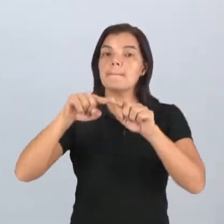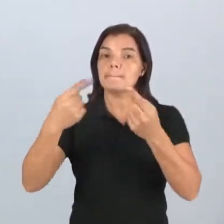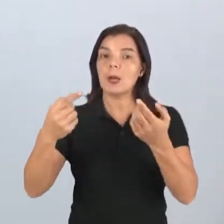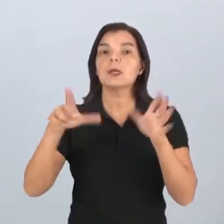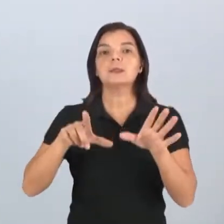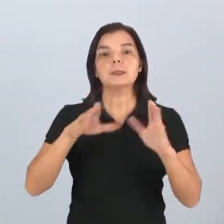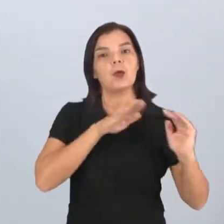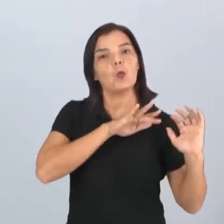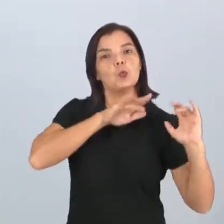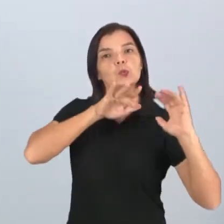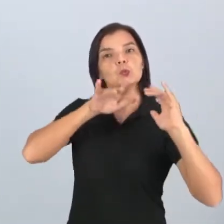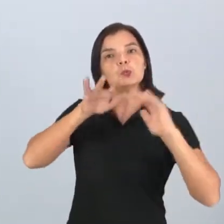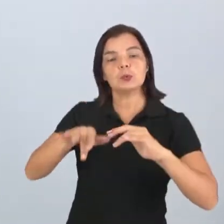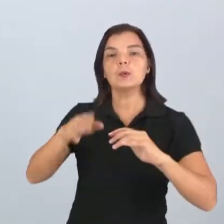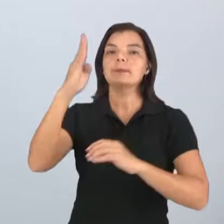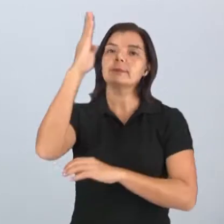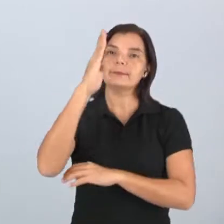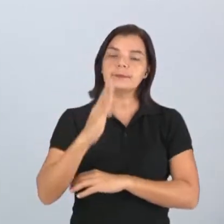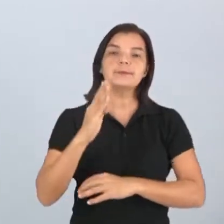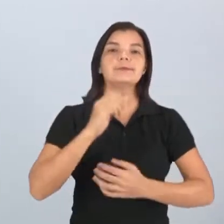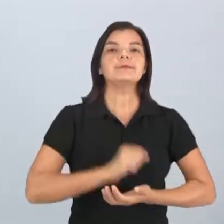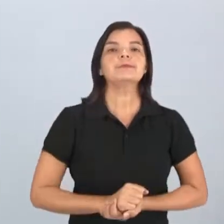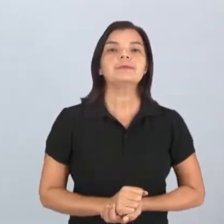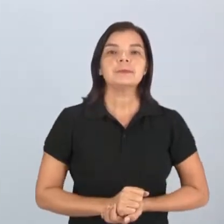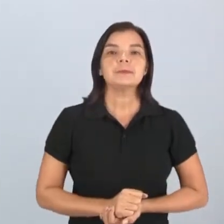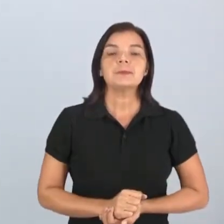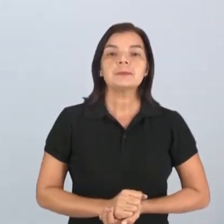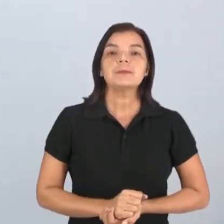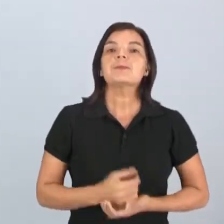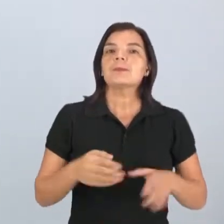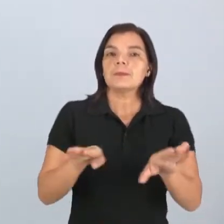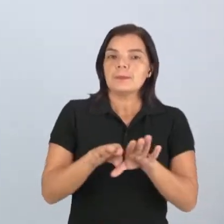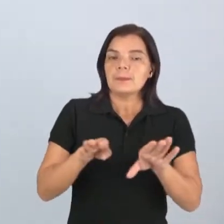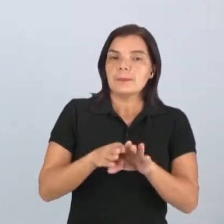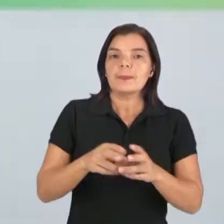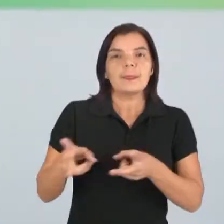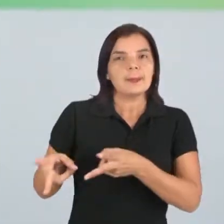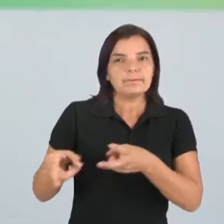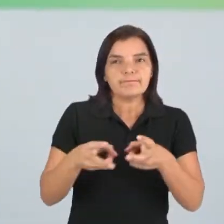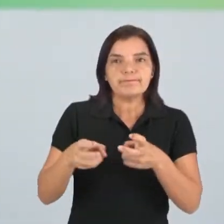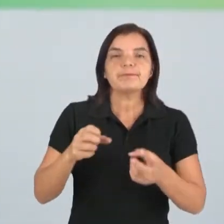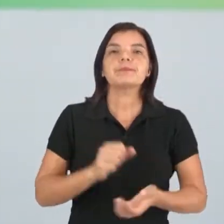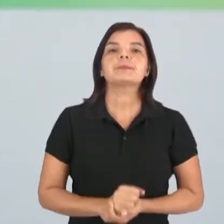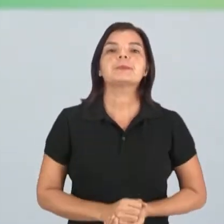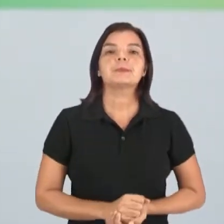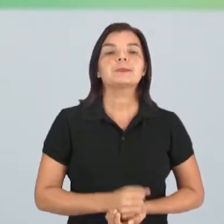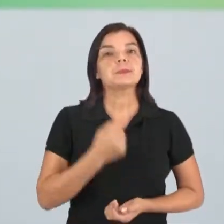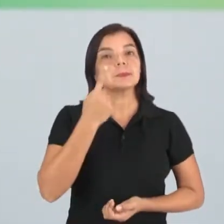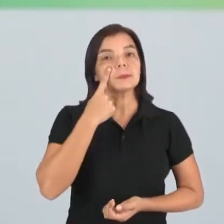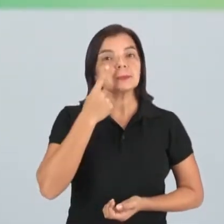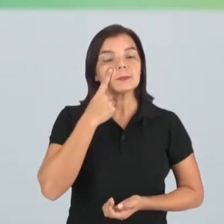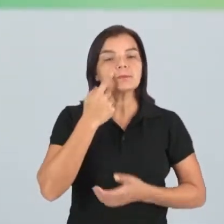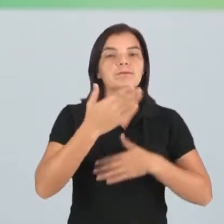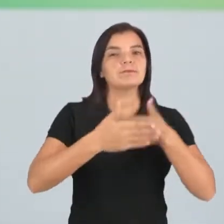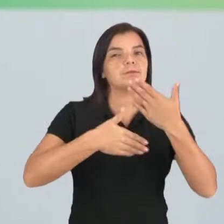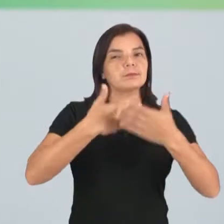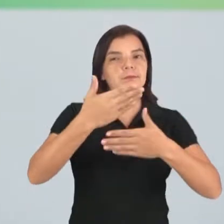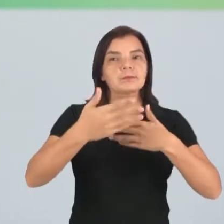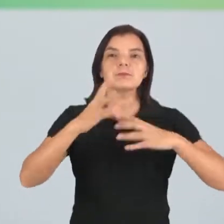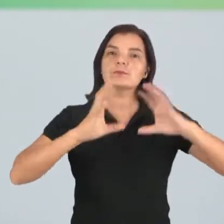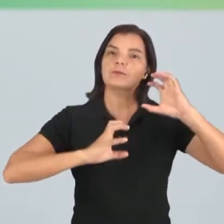sendo ocupada pelos brasileiros, ocupada e explorada. Então, nós vamos ter os episódios,